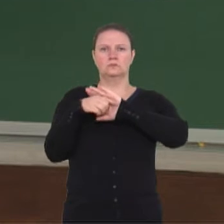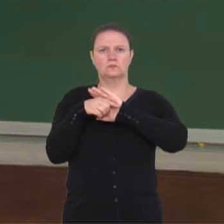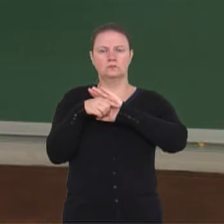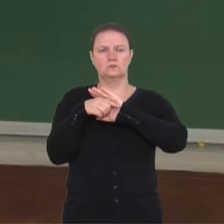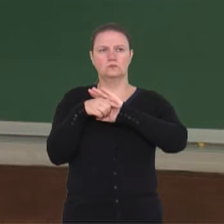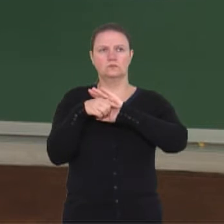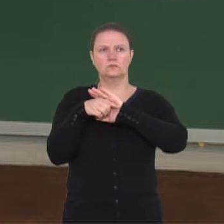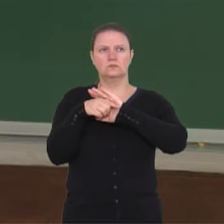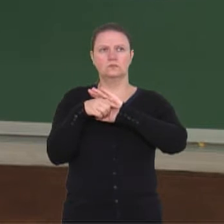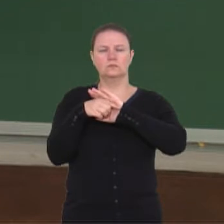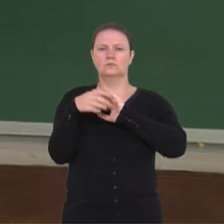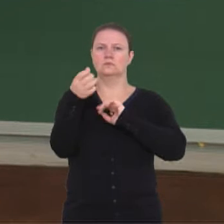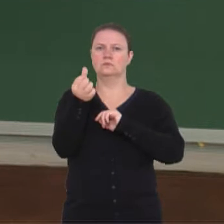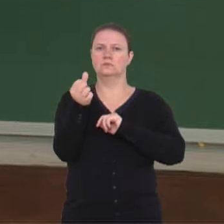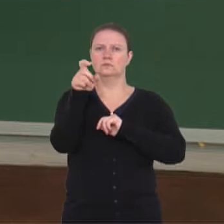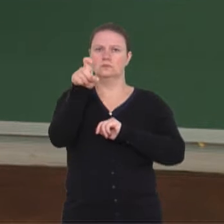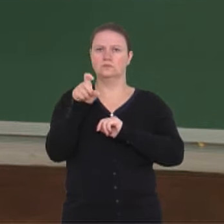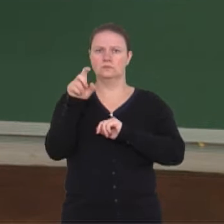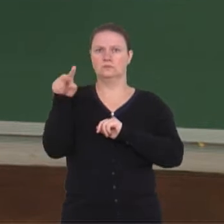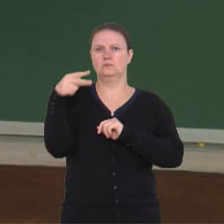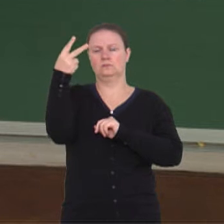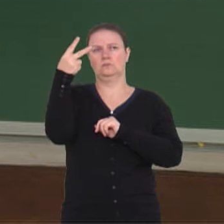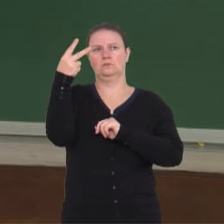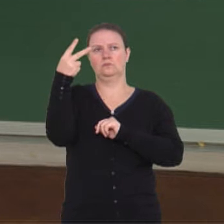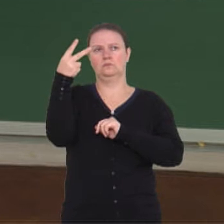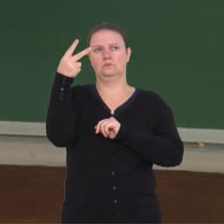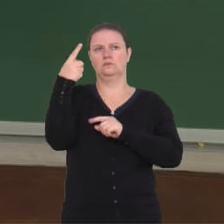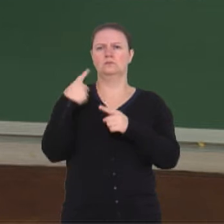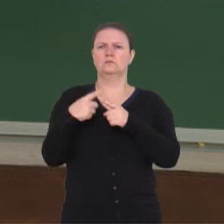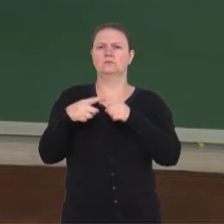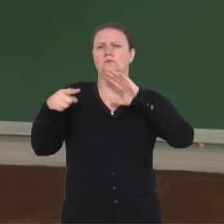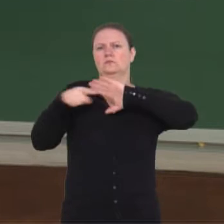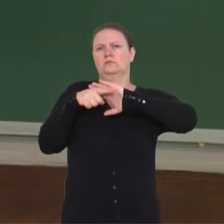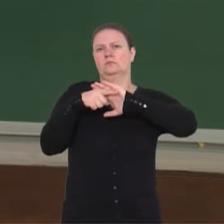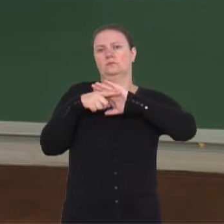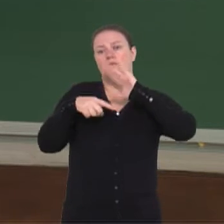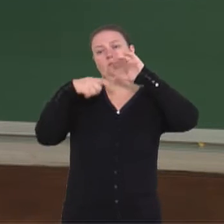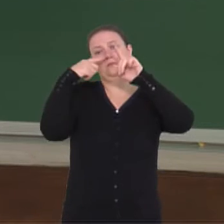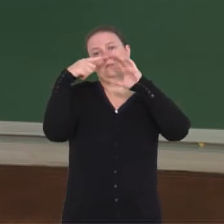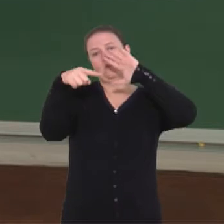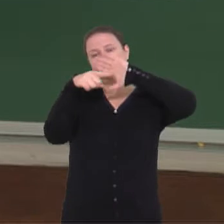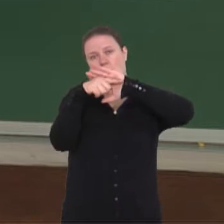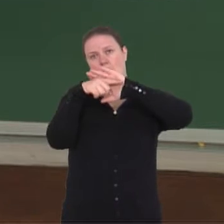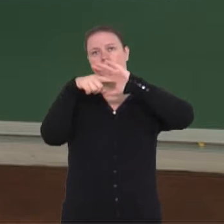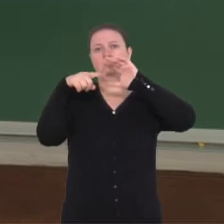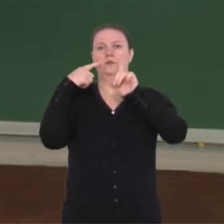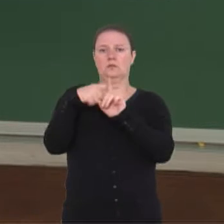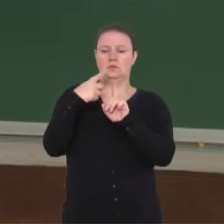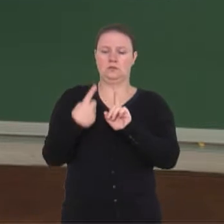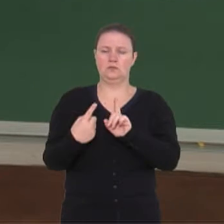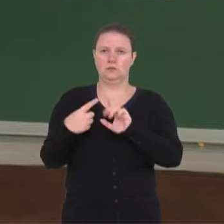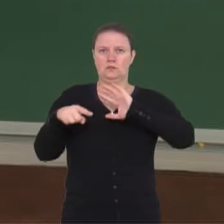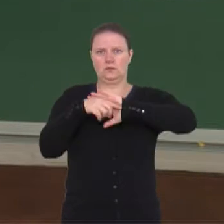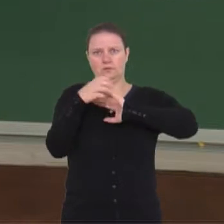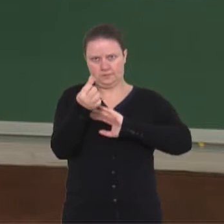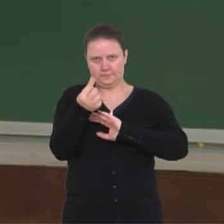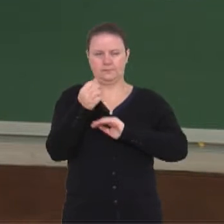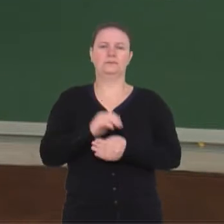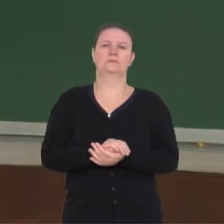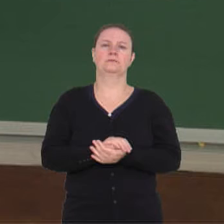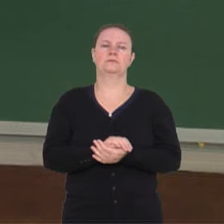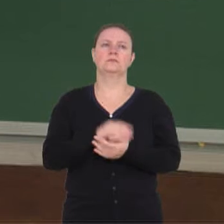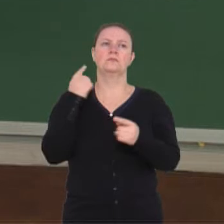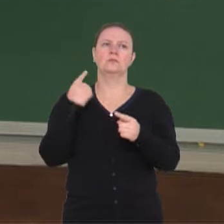não são termos comuns. Negativo 6, por que negativo 6? Menos 7 mais 1, negativo 6. Mais 12x, por que mais